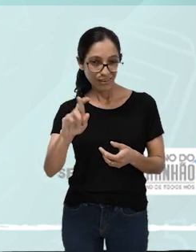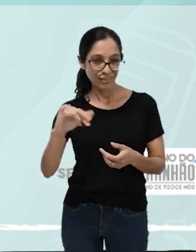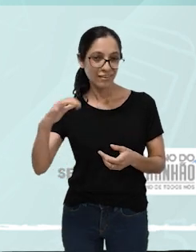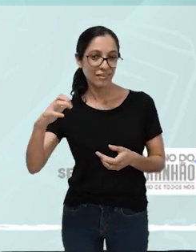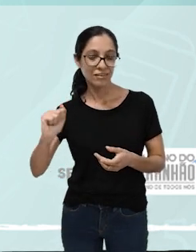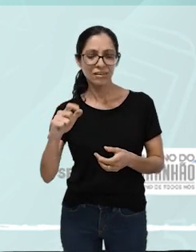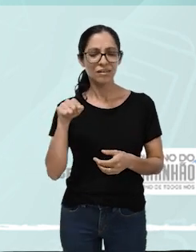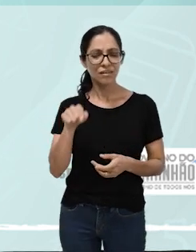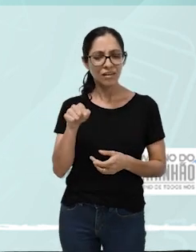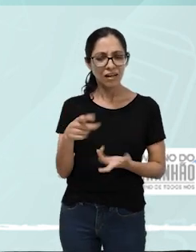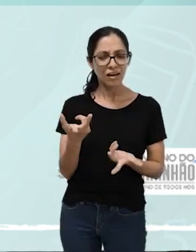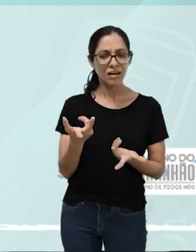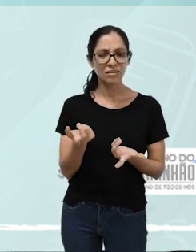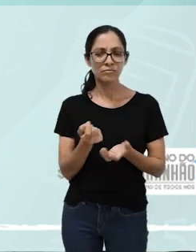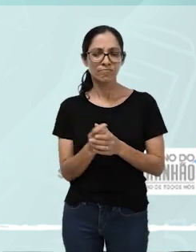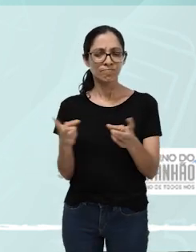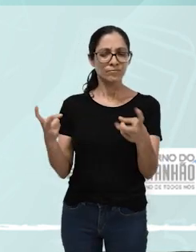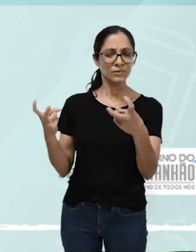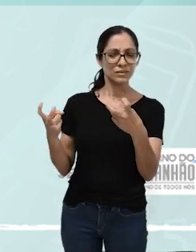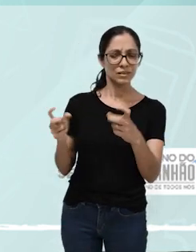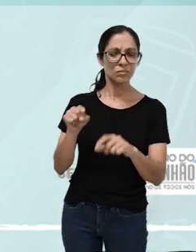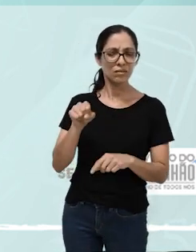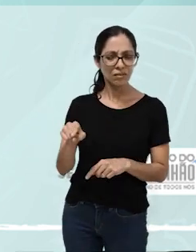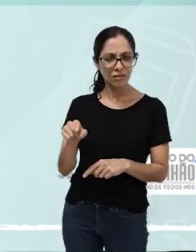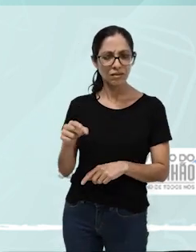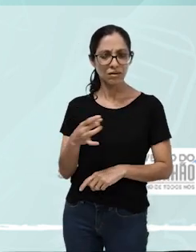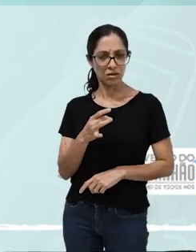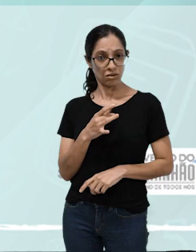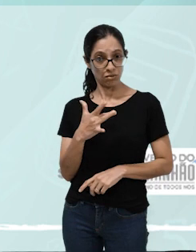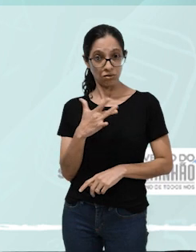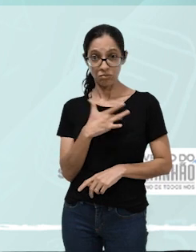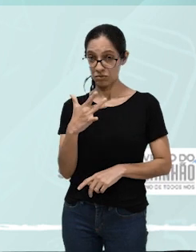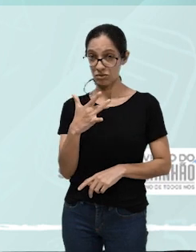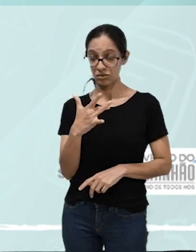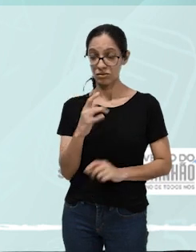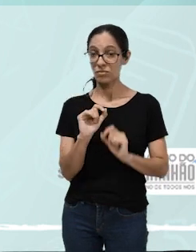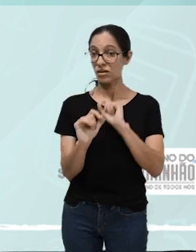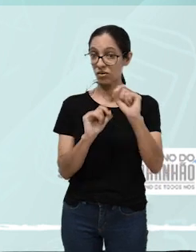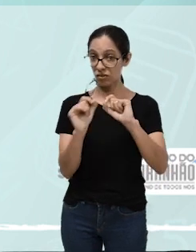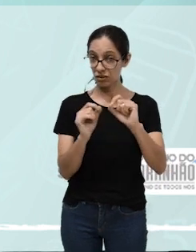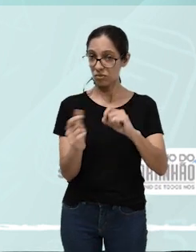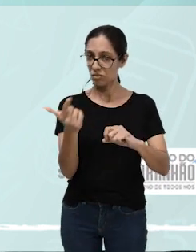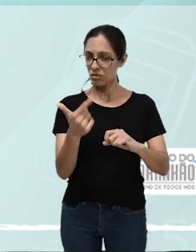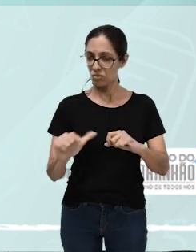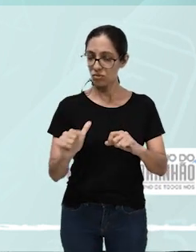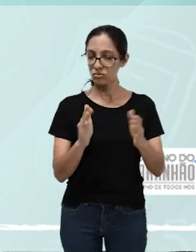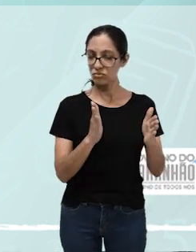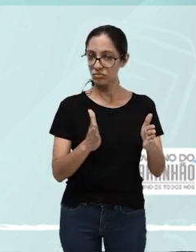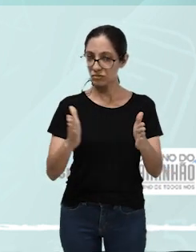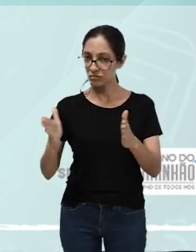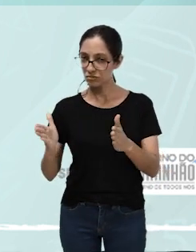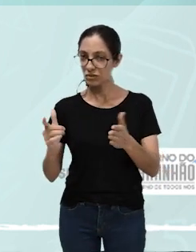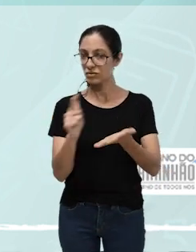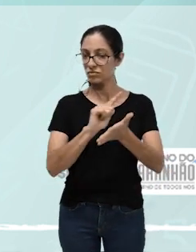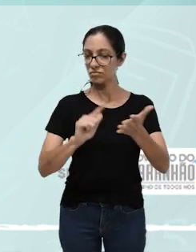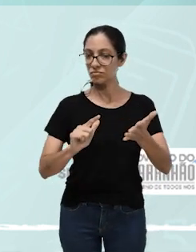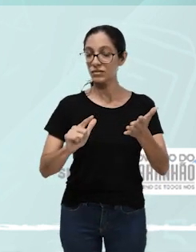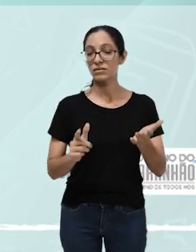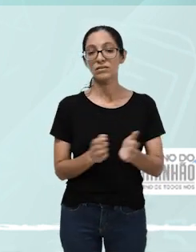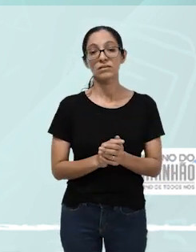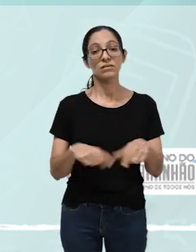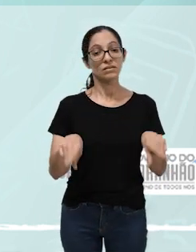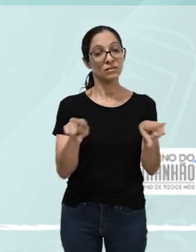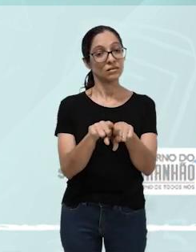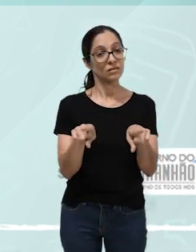aí você vai dizer assim romântico romantismo é uma outra escola literária é um outro movimento literário que